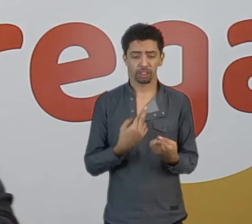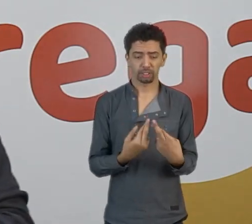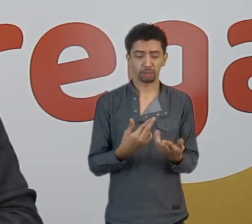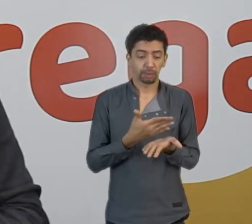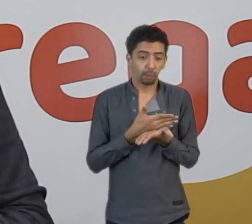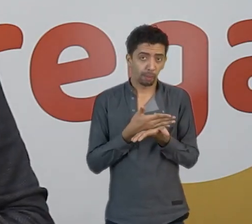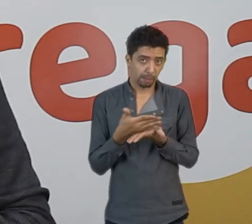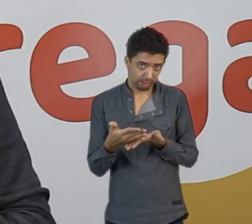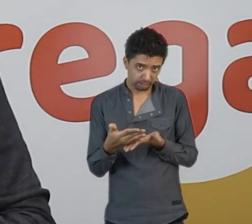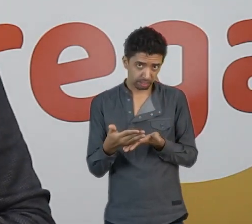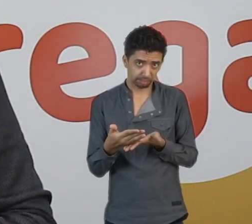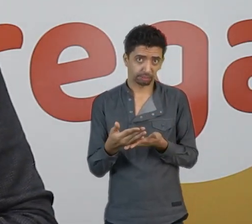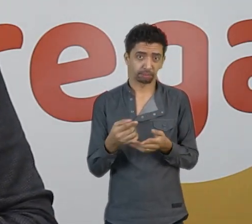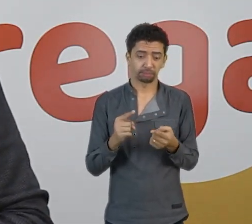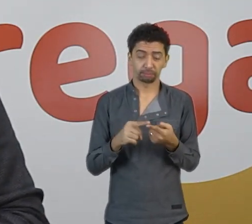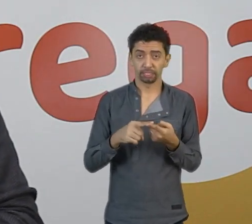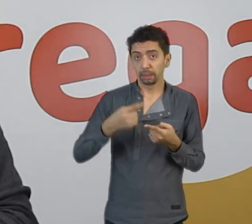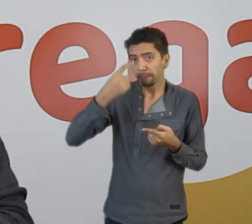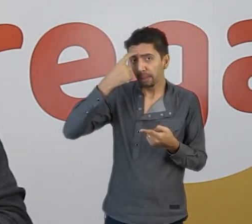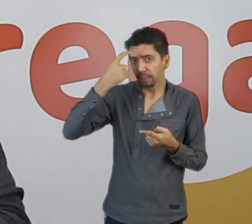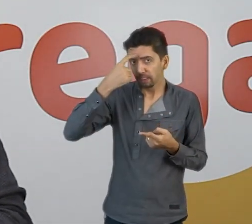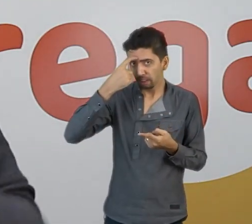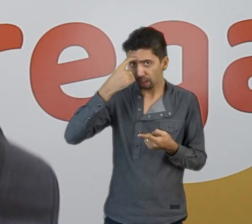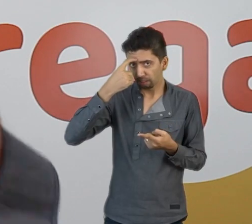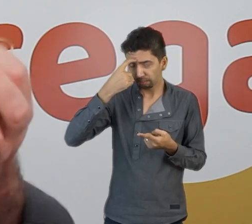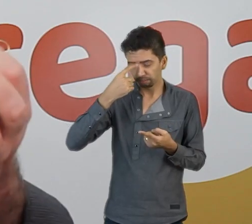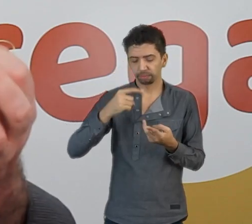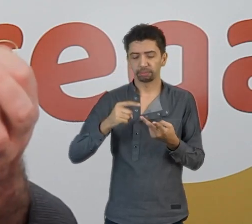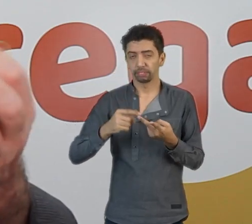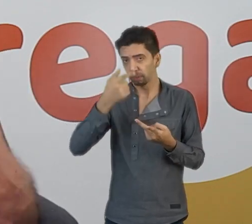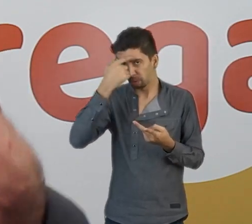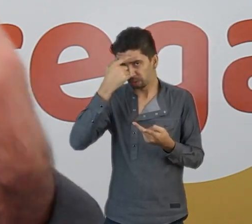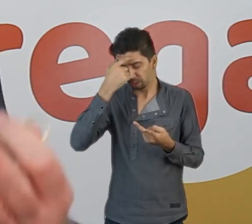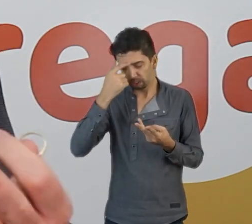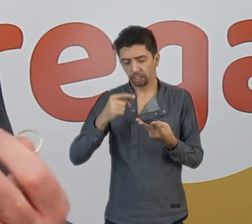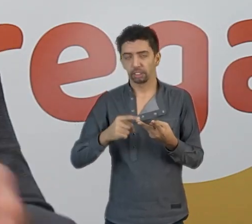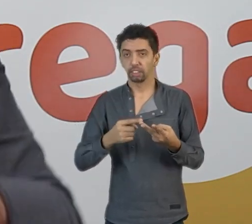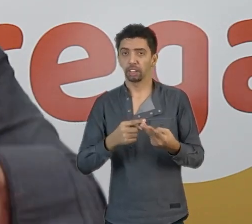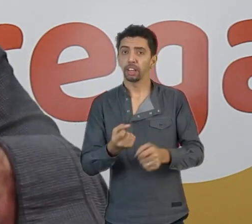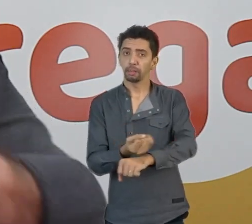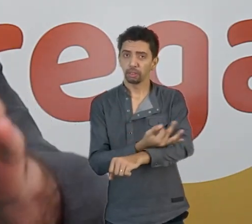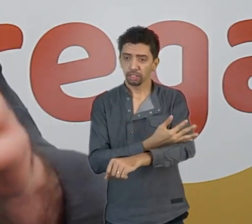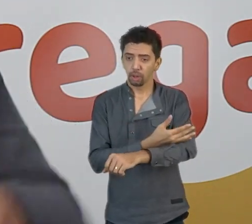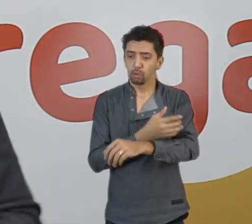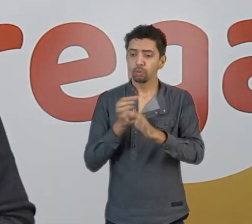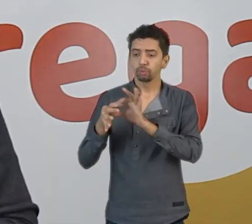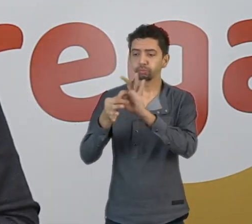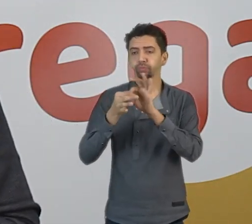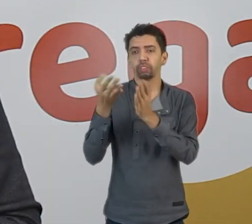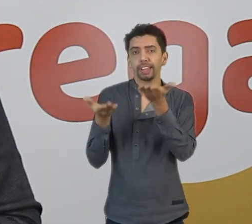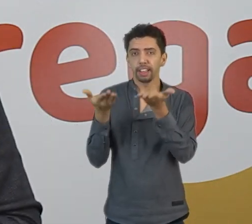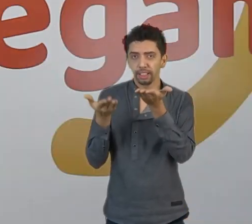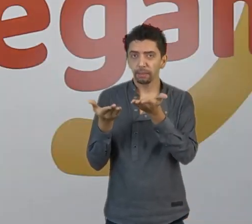relacionamento estruturado Entre a Razão EA emoção EA transparência tudo